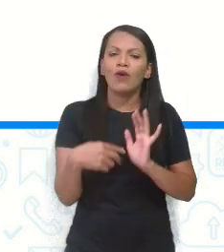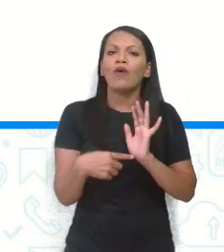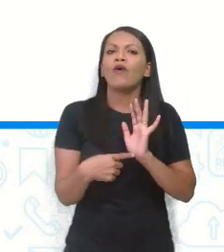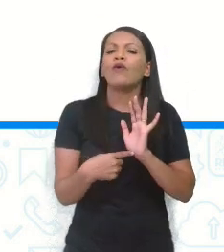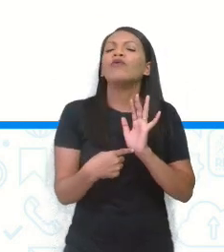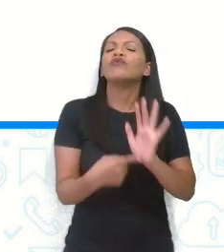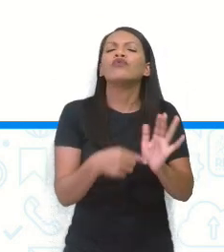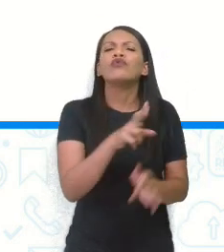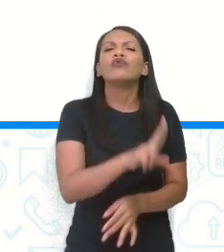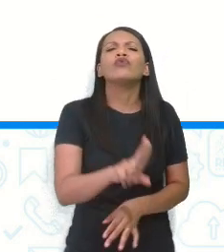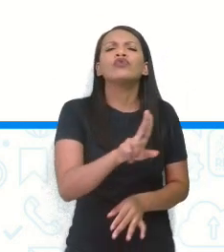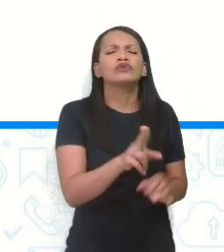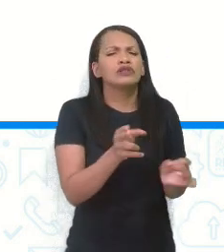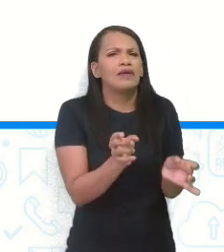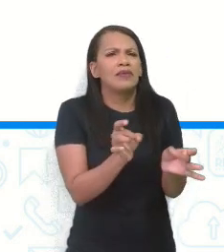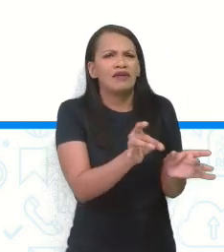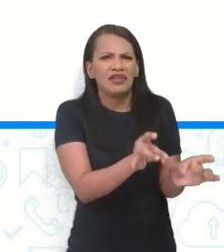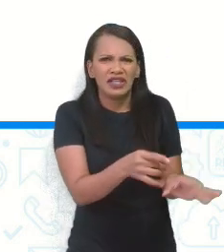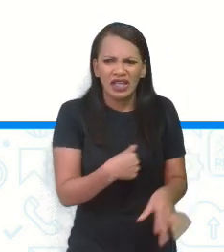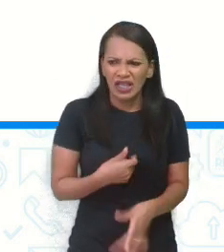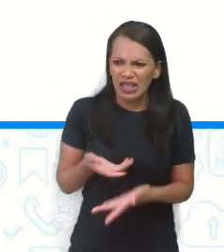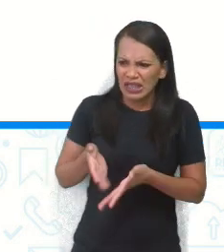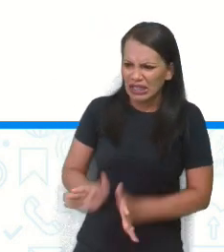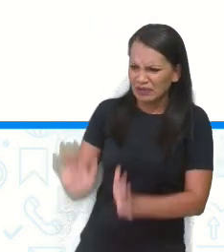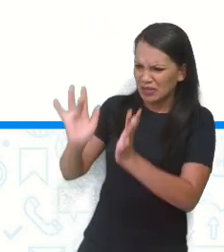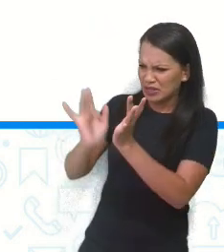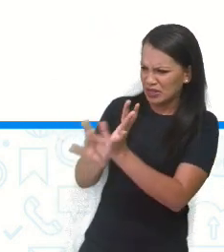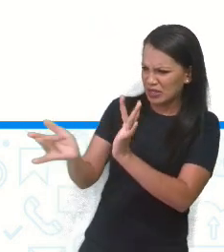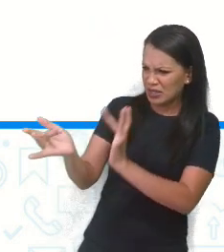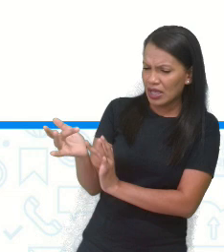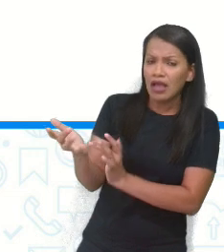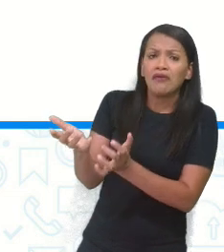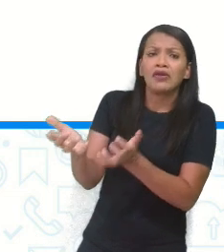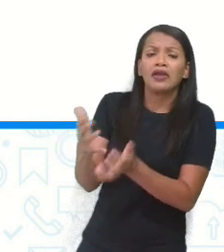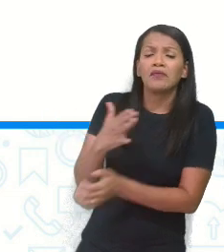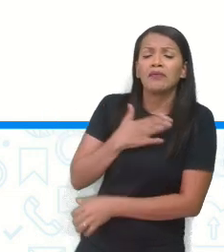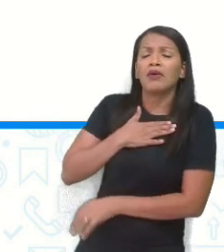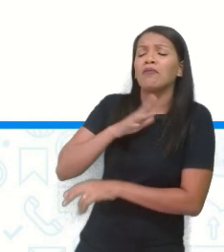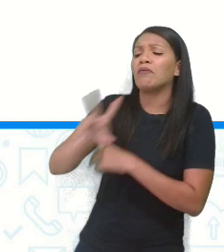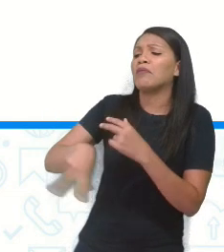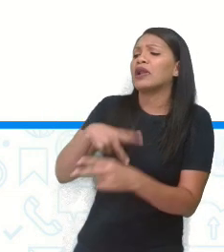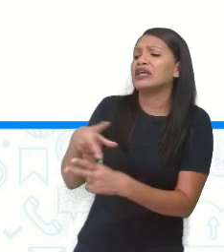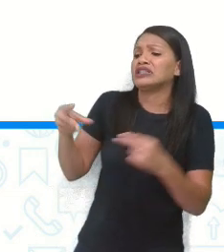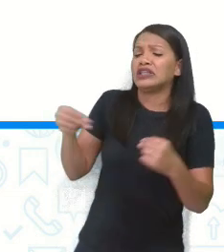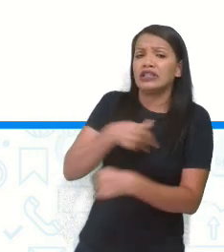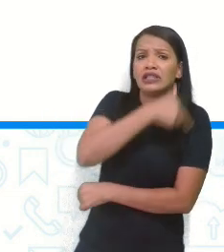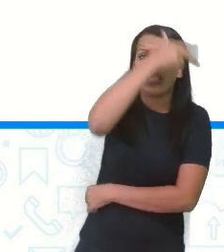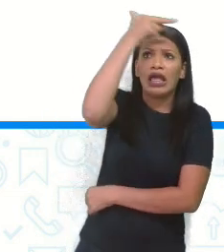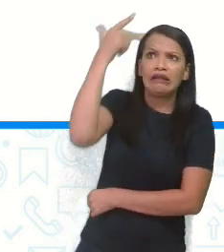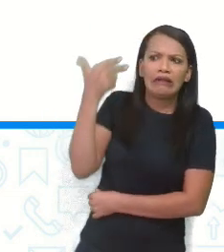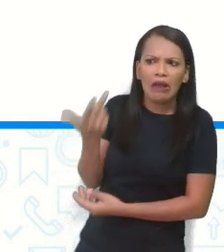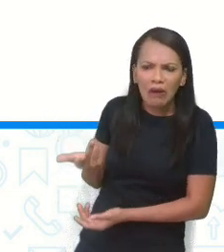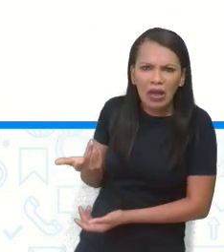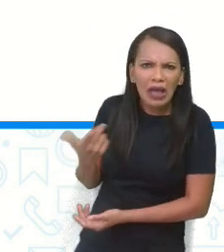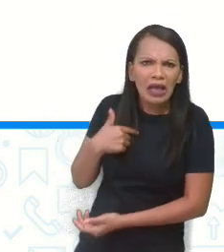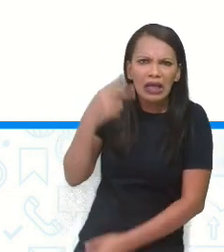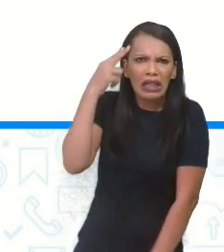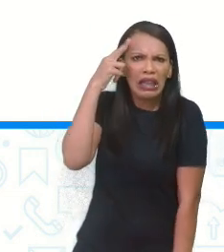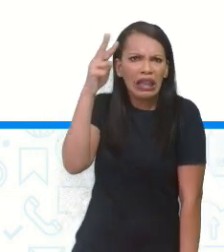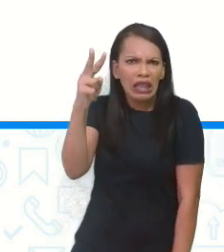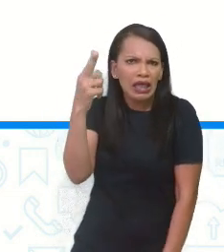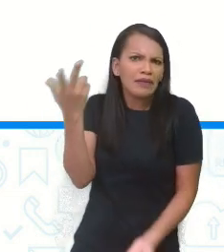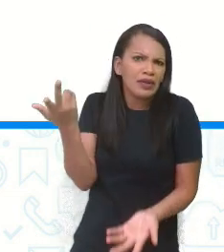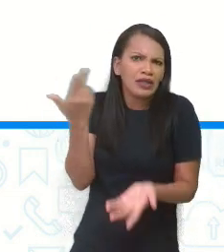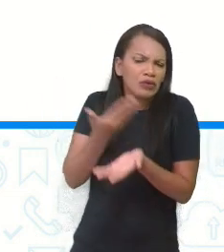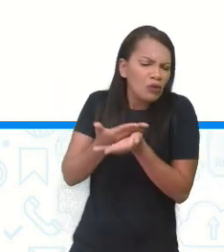Nascimento de quem? Jesus! Eu quero é o meu presente de Natal. Ninguém lembra do começo